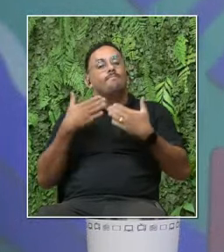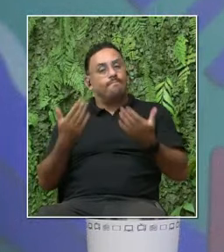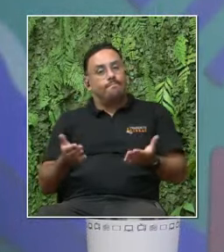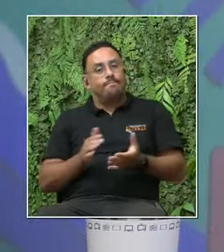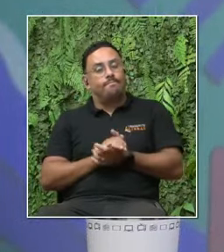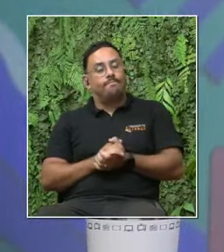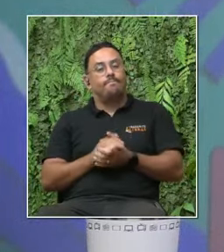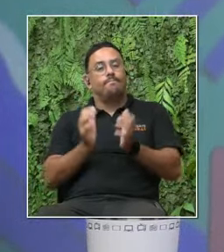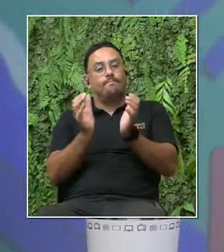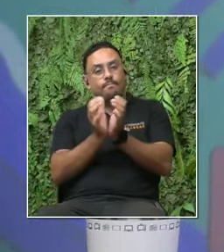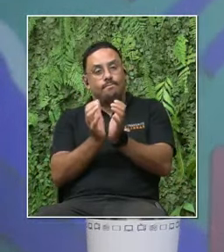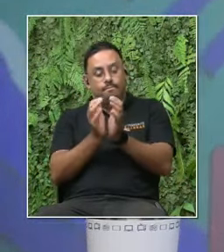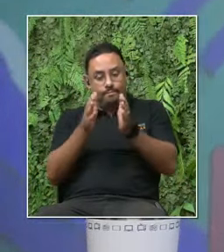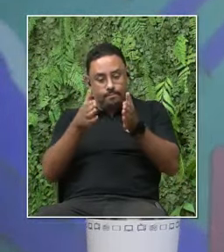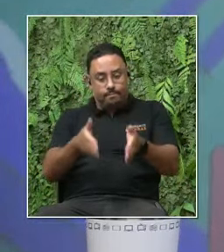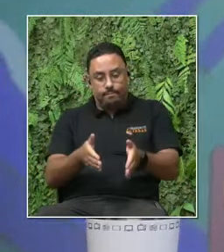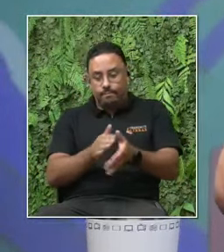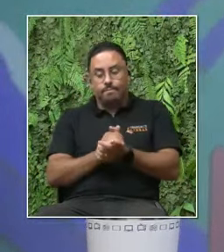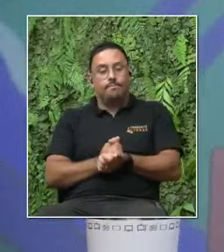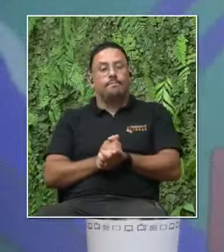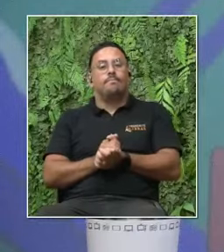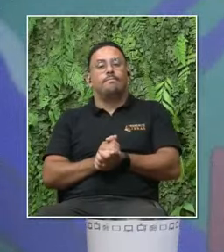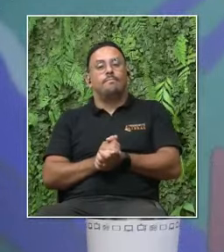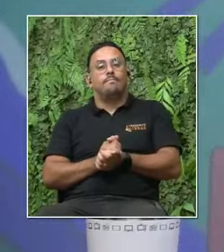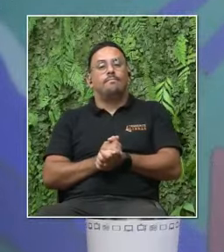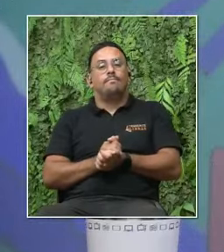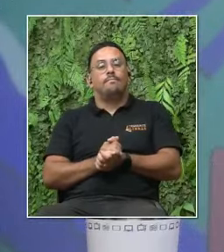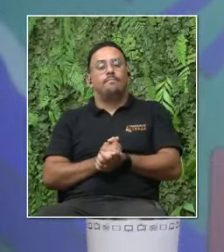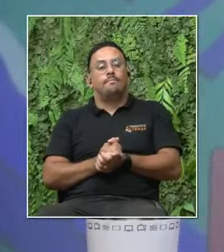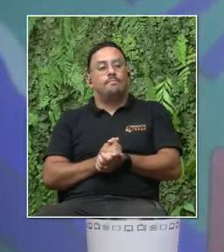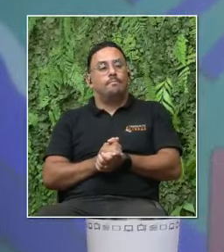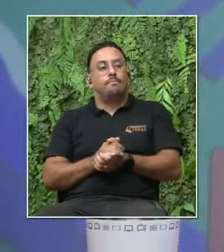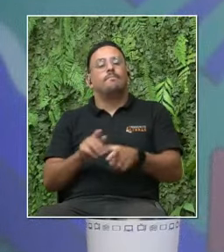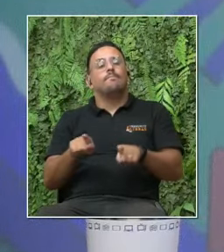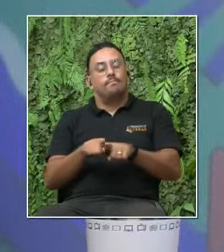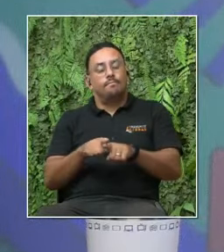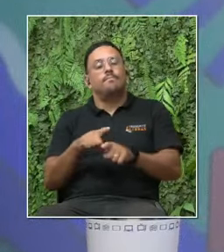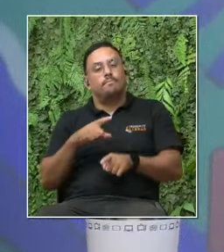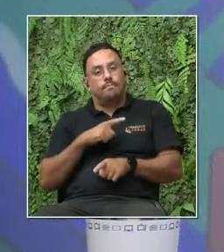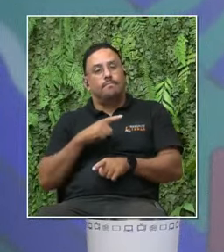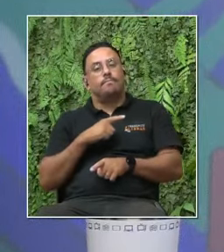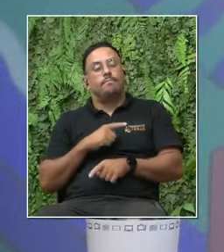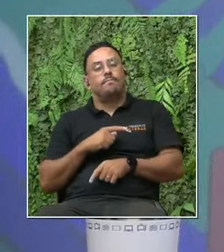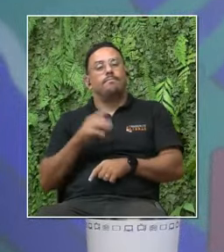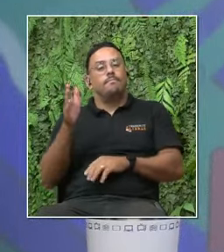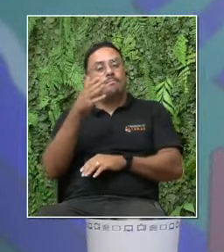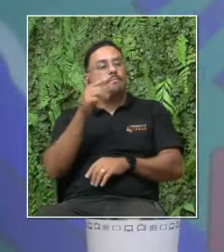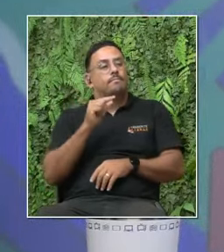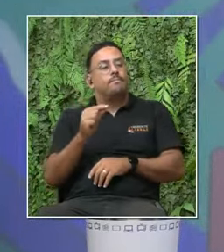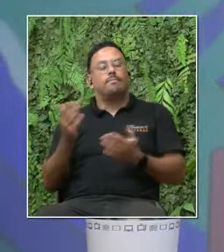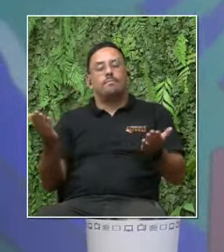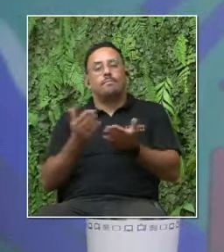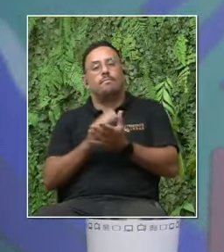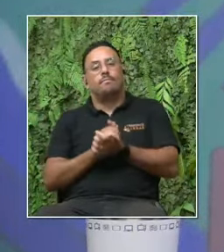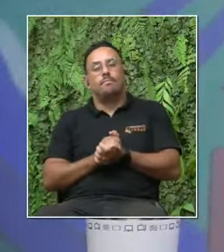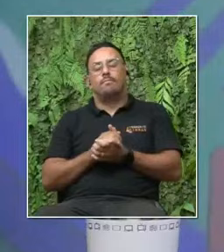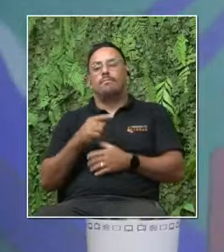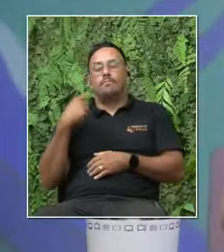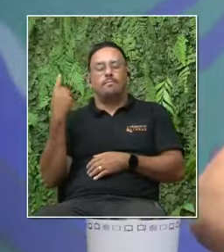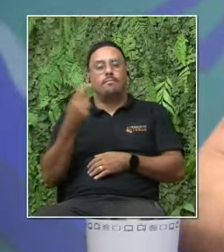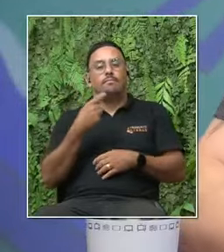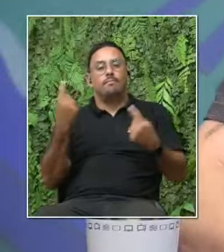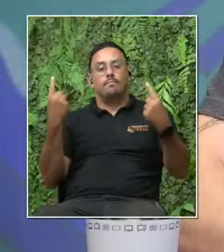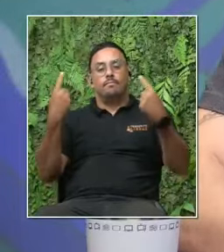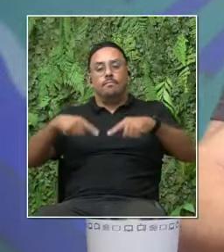bem times colocados estão ali a pouco né vai haver oino Nacional tá na hora do nosso giro